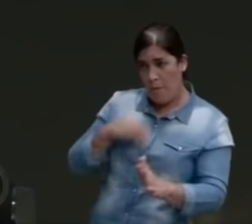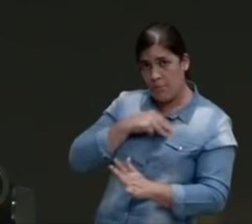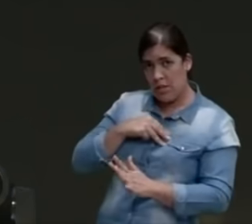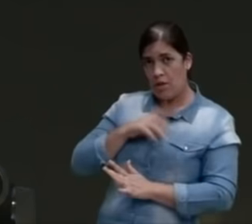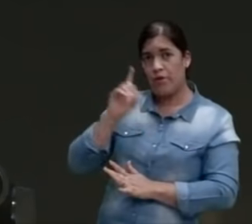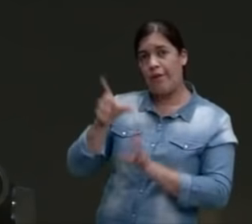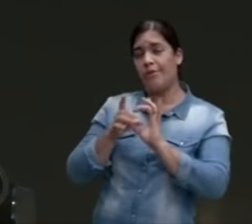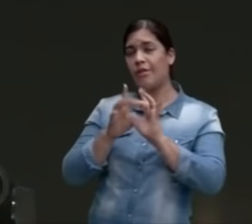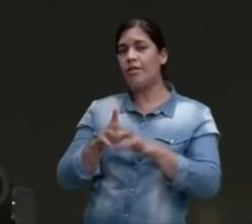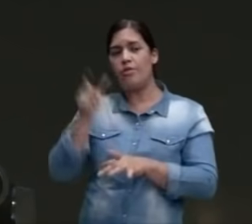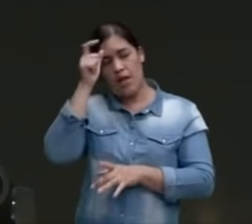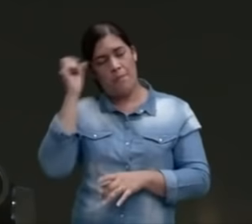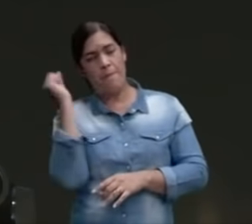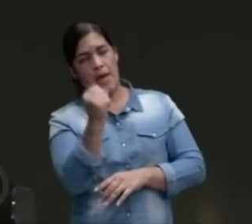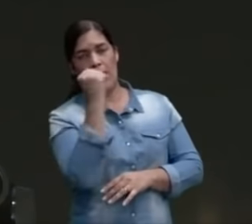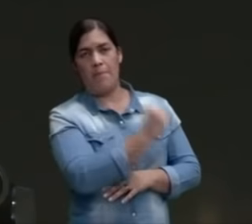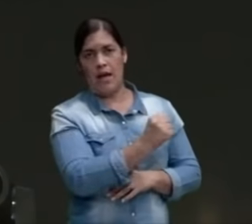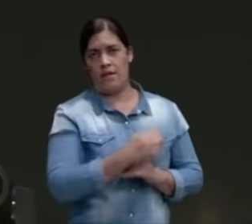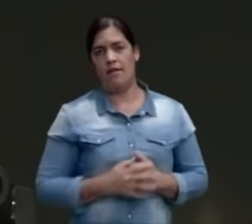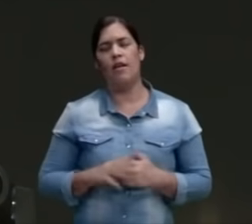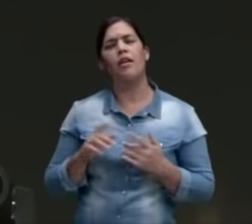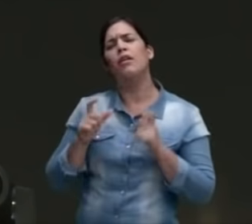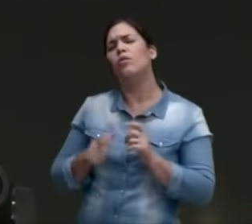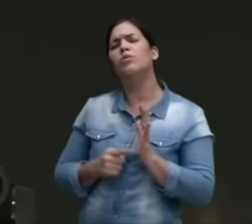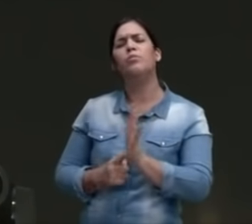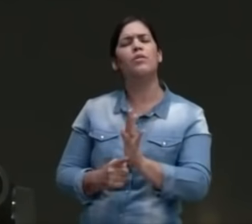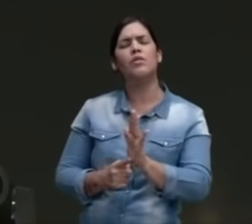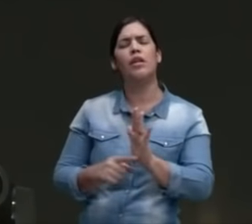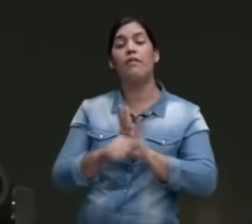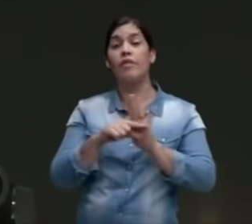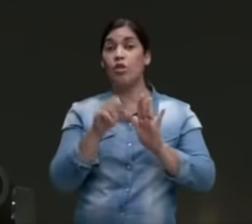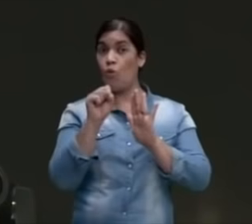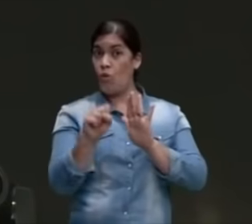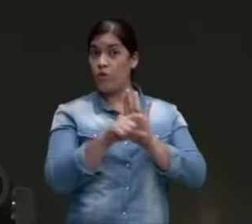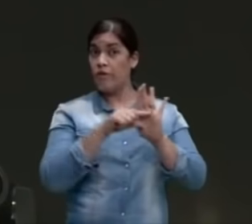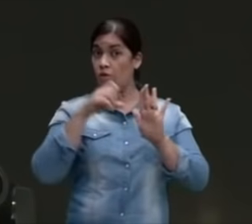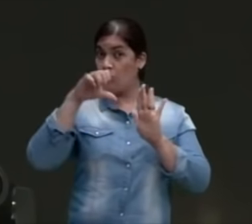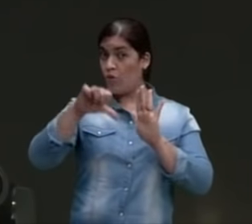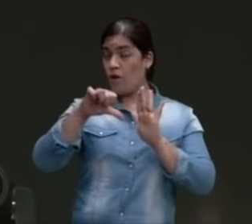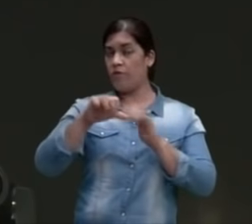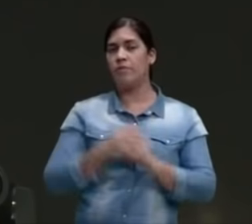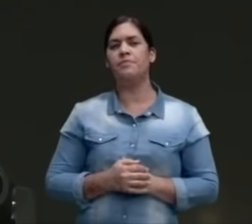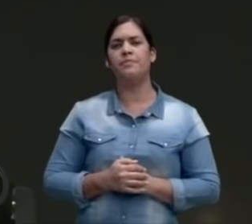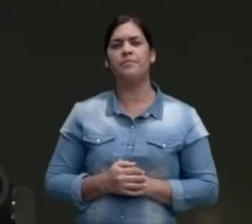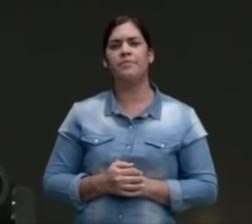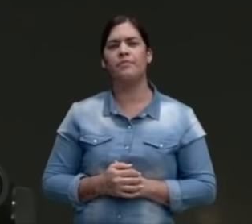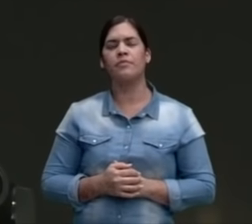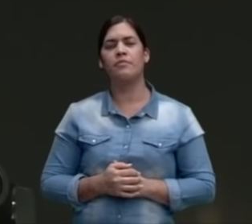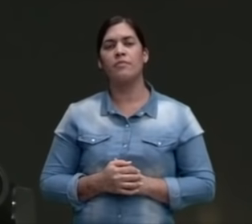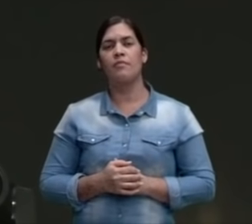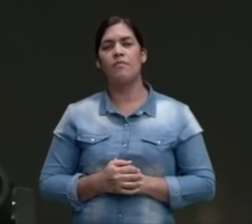mortos. E aonde está o sinal que eu queria te falar? Está aqui no versículo 8 e o versículo 9, ó. Olha o que diz: os seus